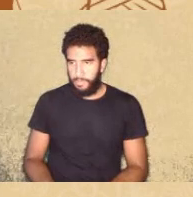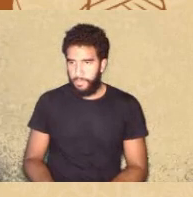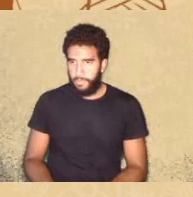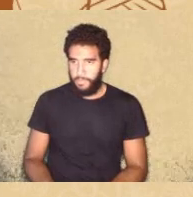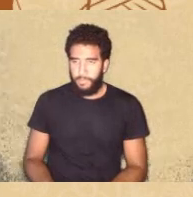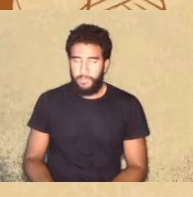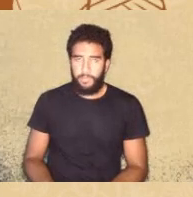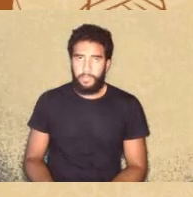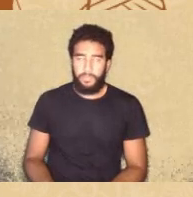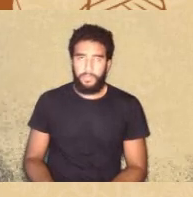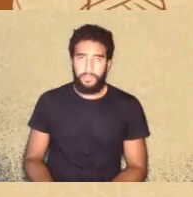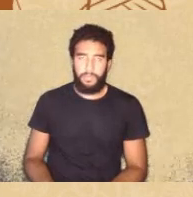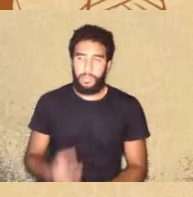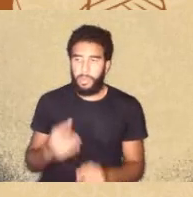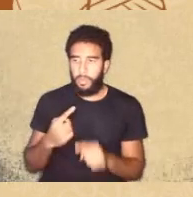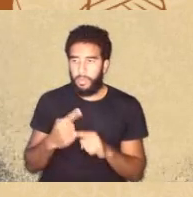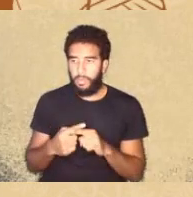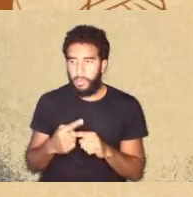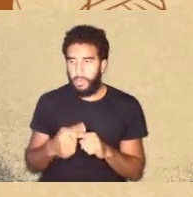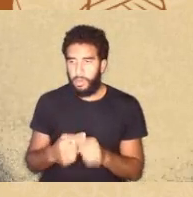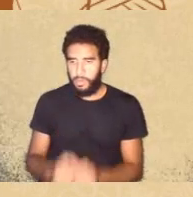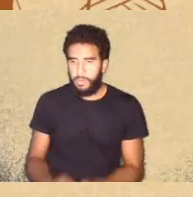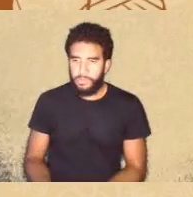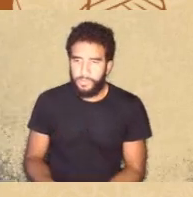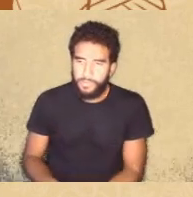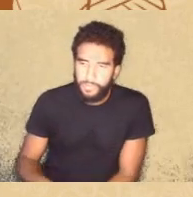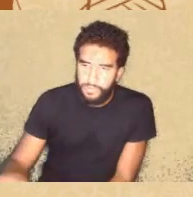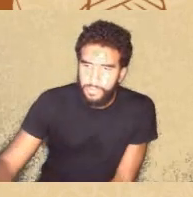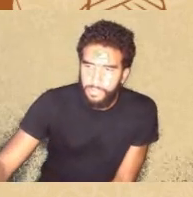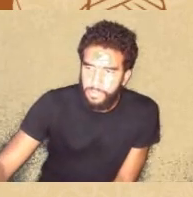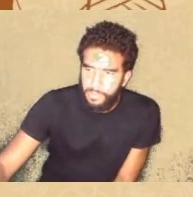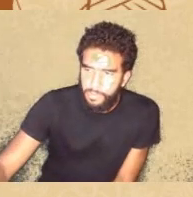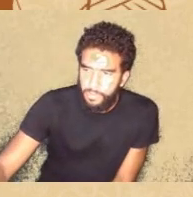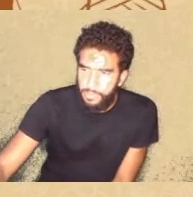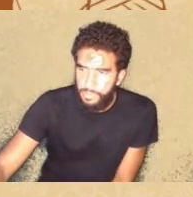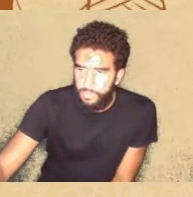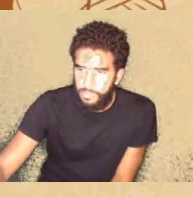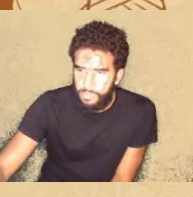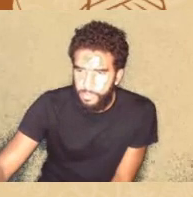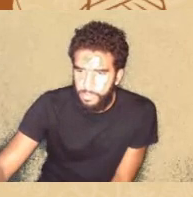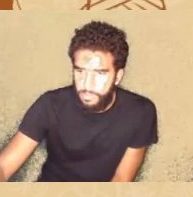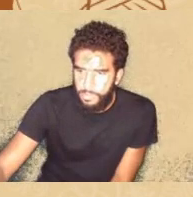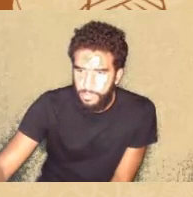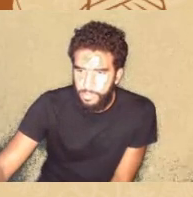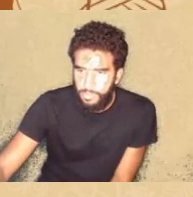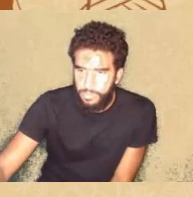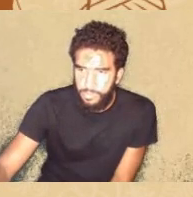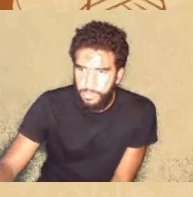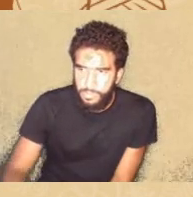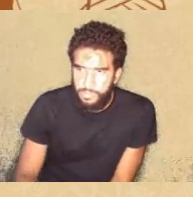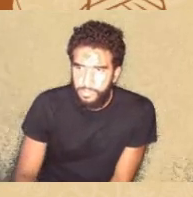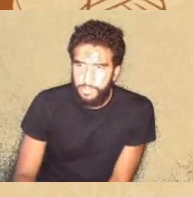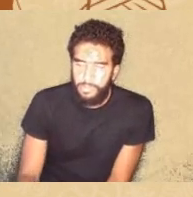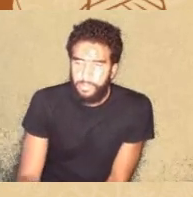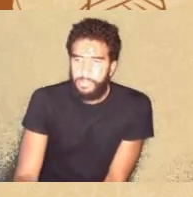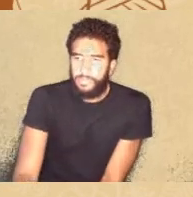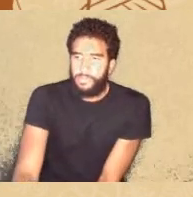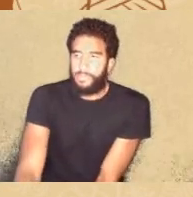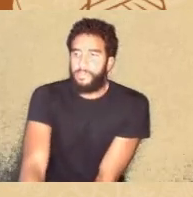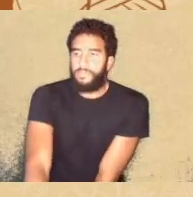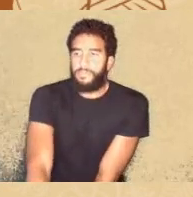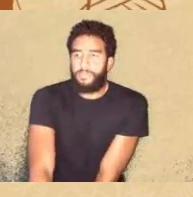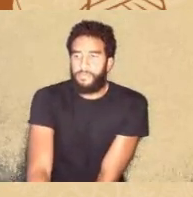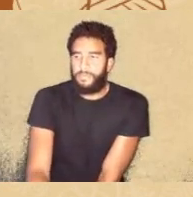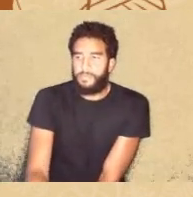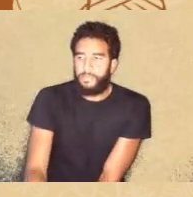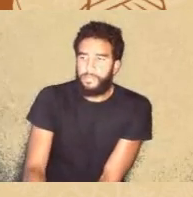é uma iniciativa que ajuda a gente engariando forças, né, para mudar. Obrigada, viu? De nada.